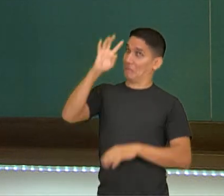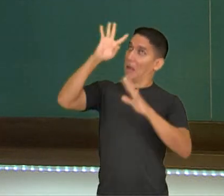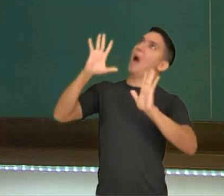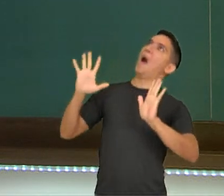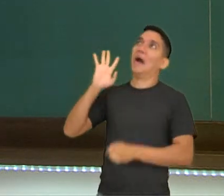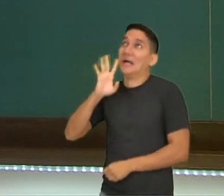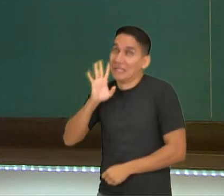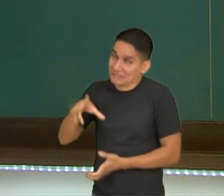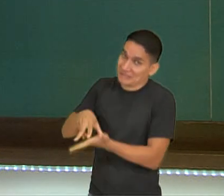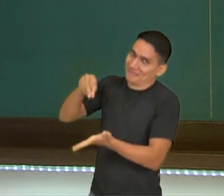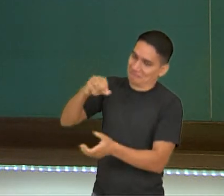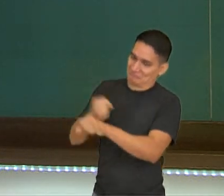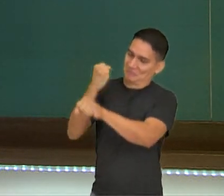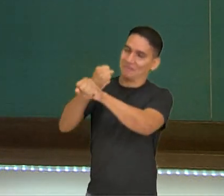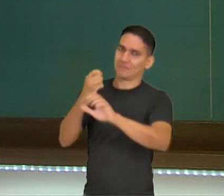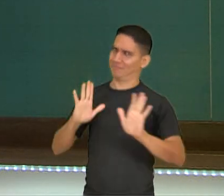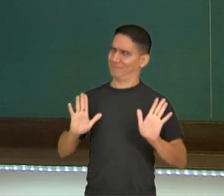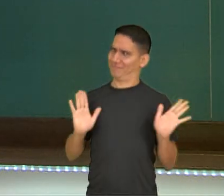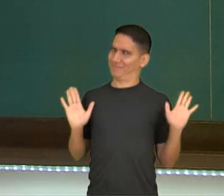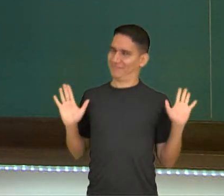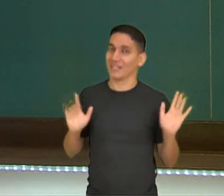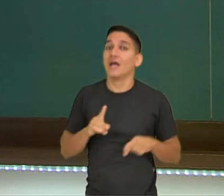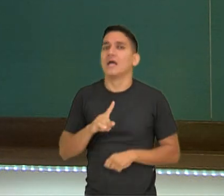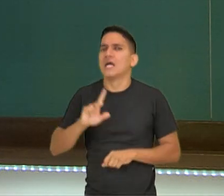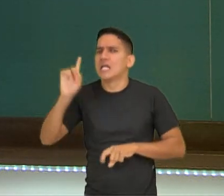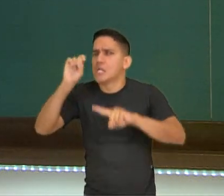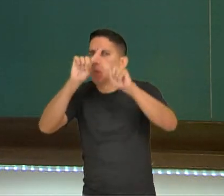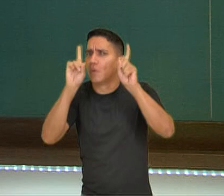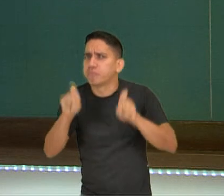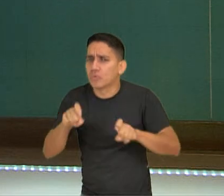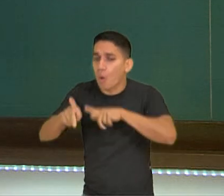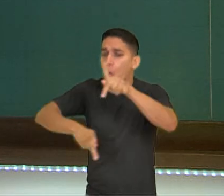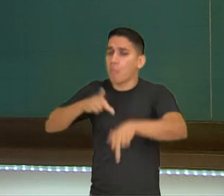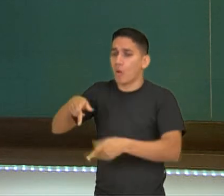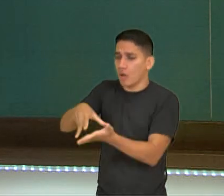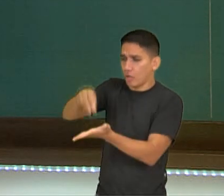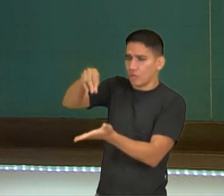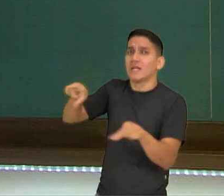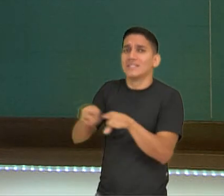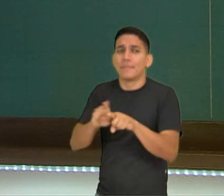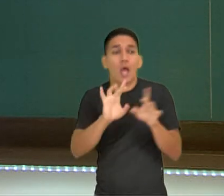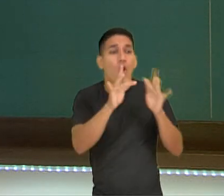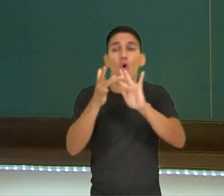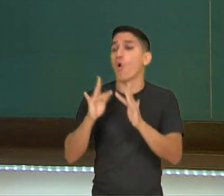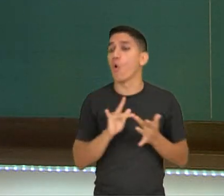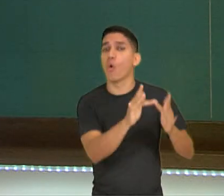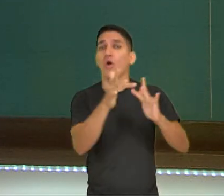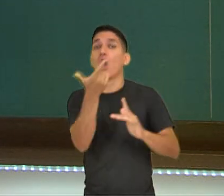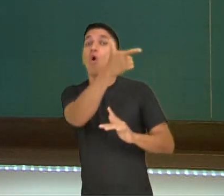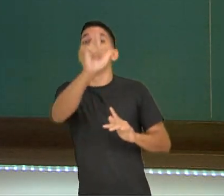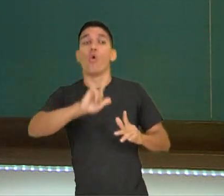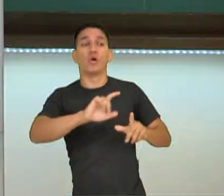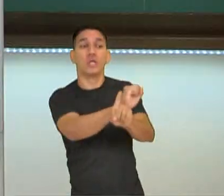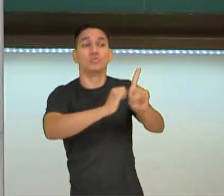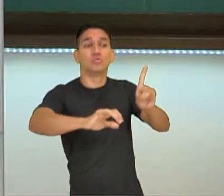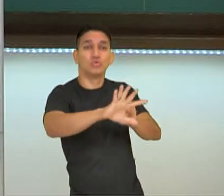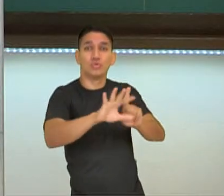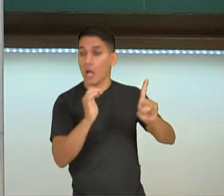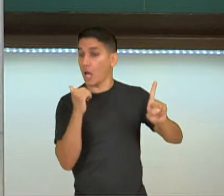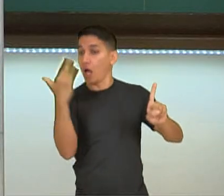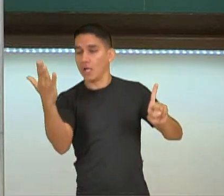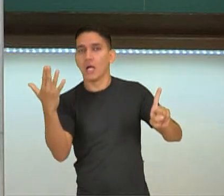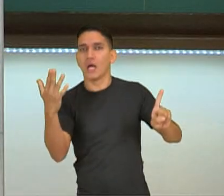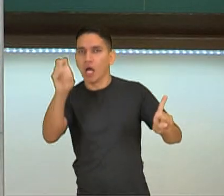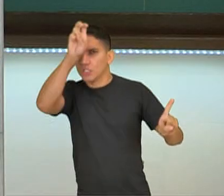legal, professor. Será que o povo de Kush tinha contato também com outras civilizações, além dos egípcios? Isso